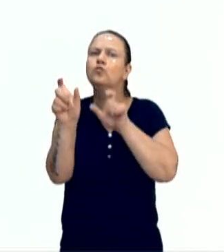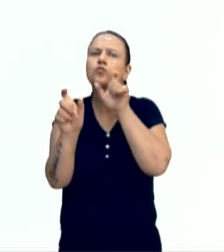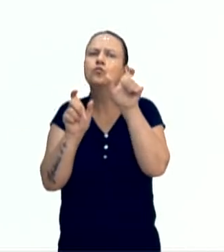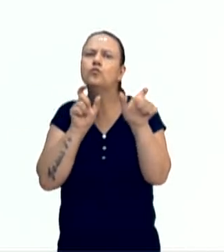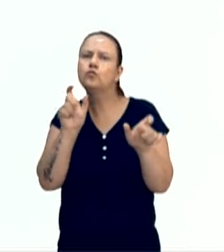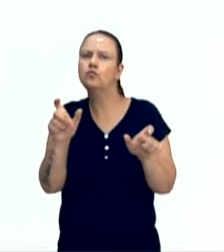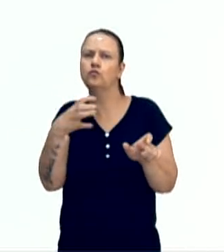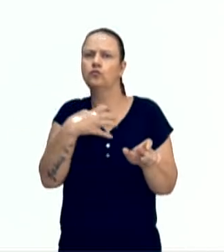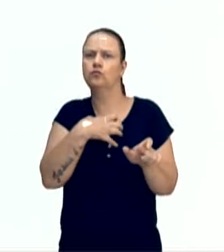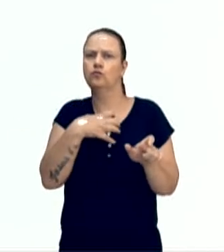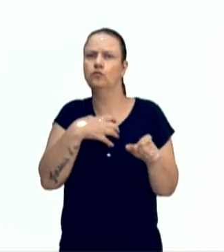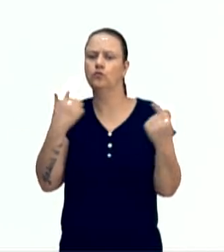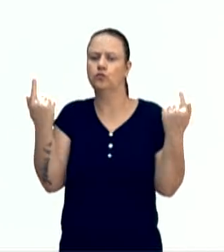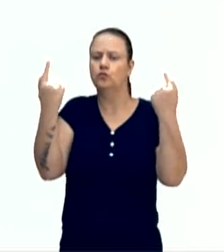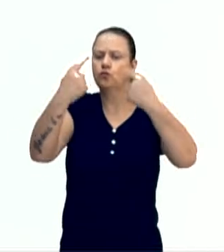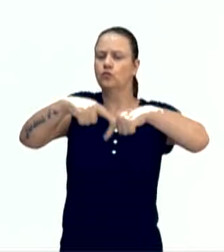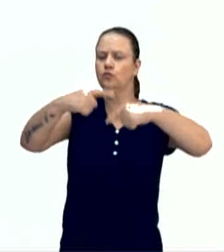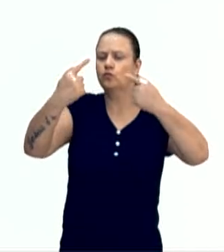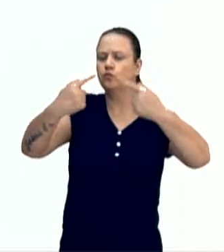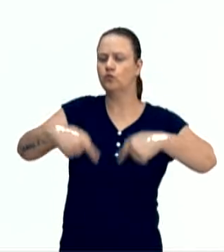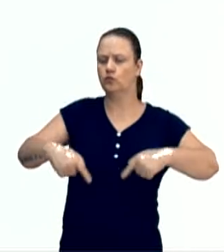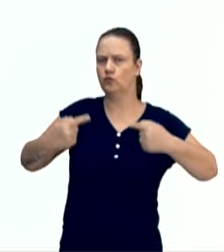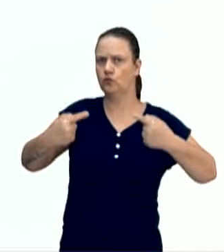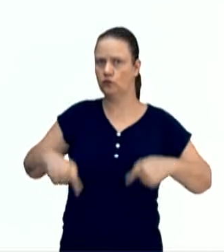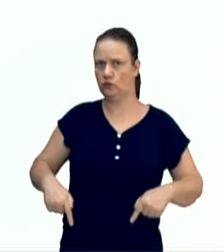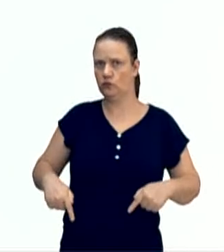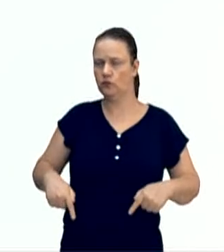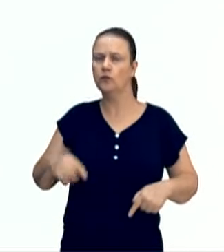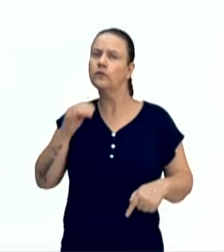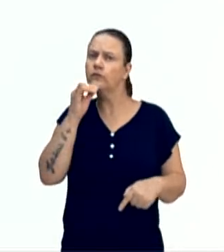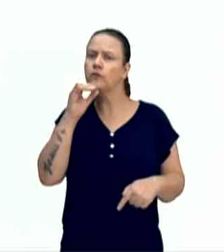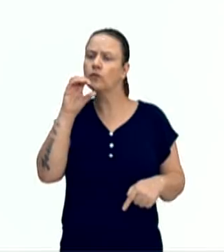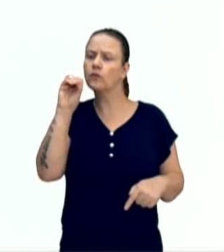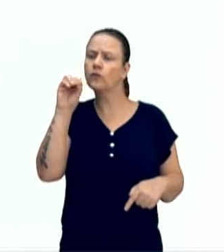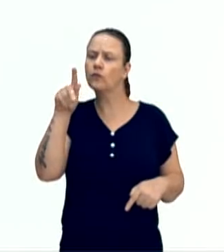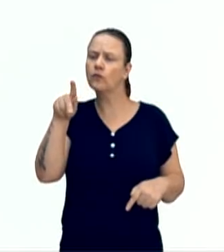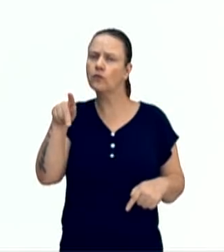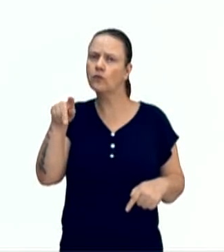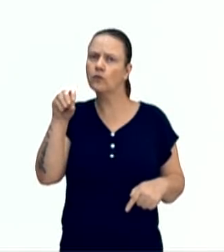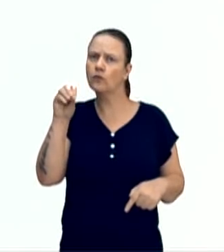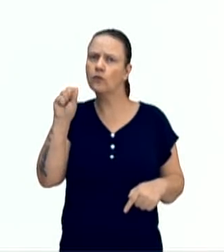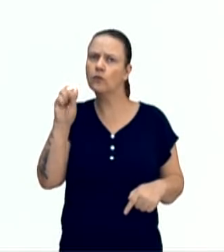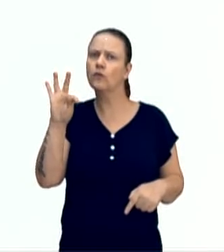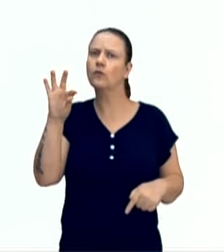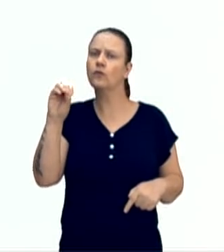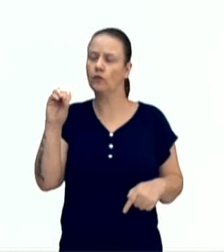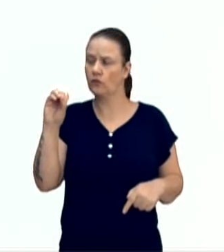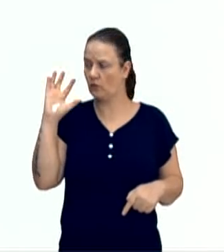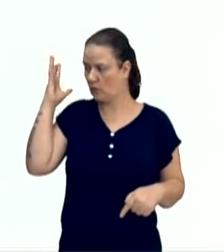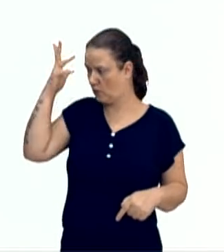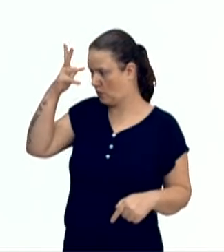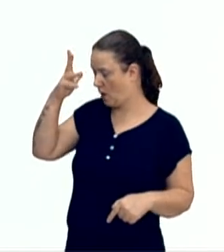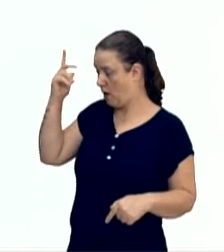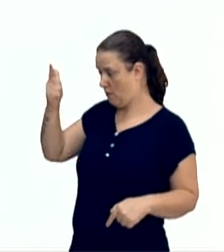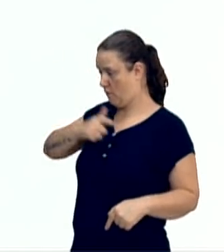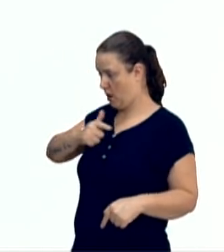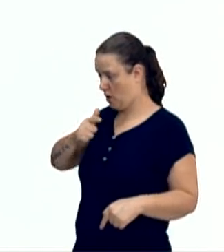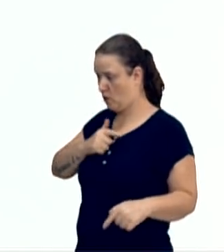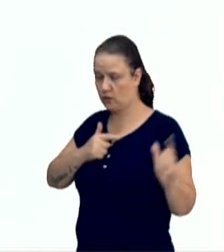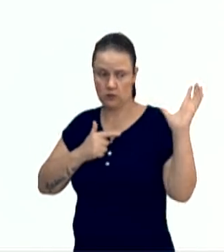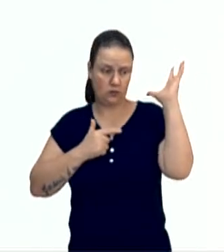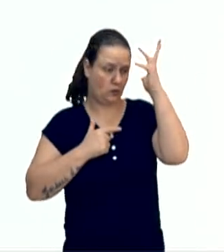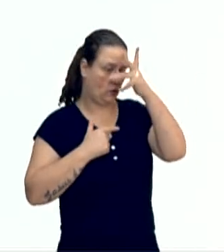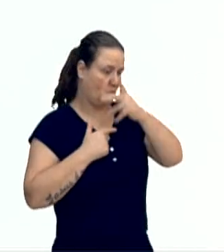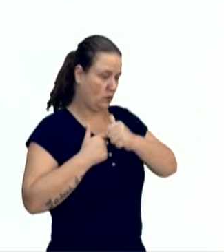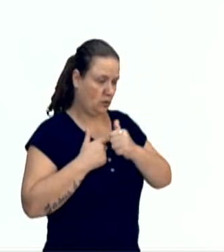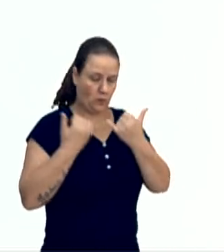que têm sentidos opostos, significados opostos. Olhe lá. Um é feioso, outro é bonito. Um é